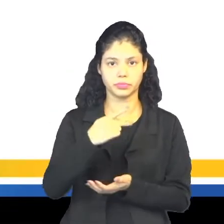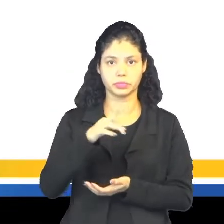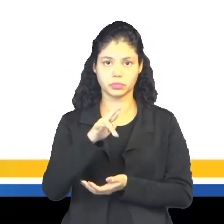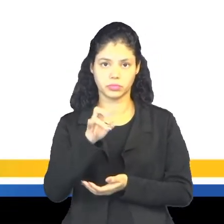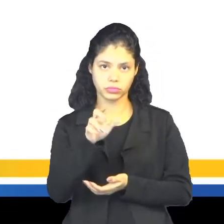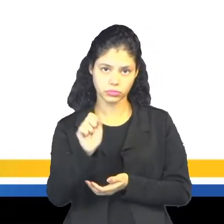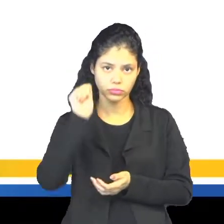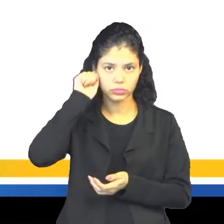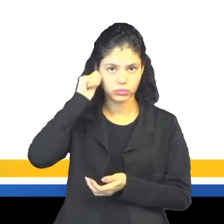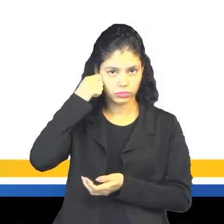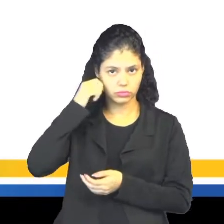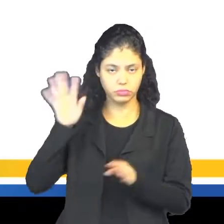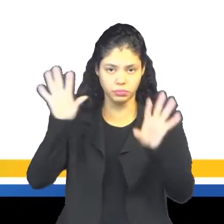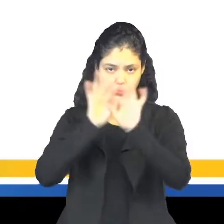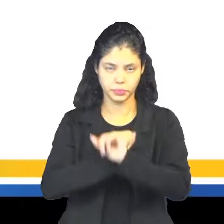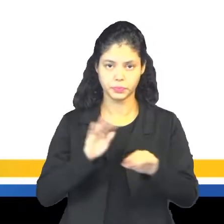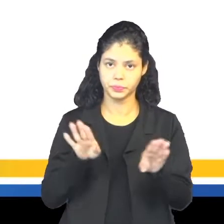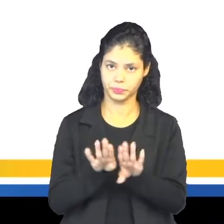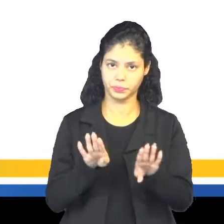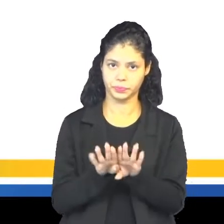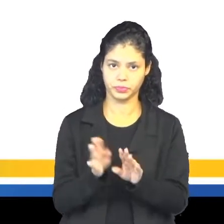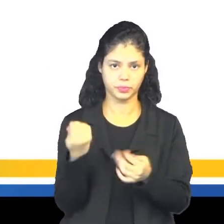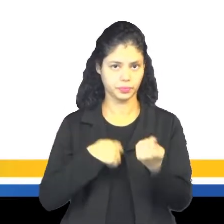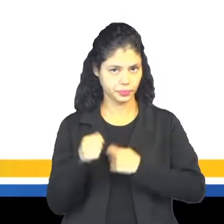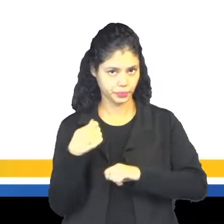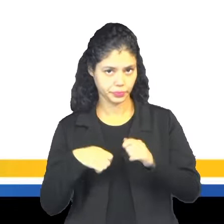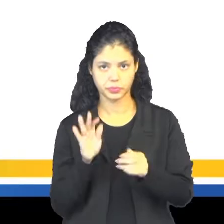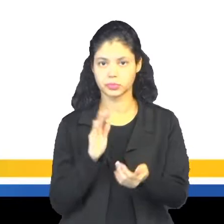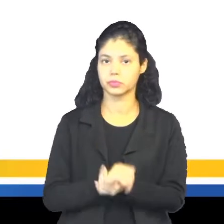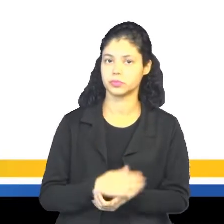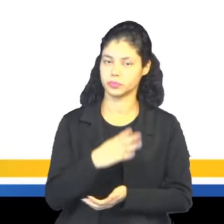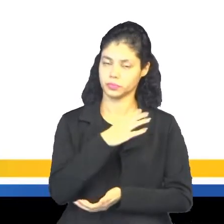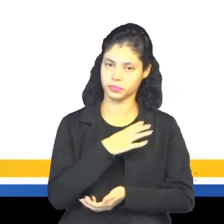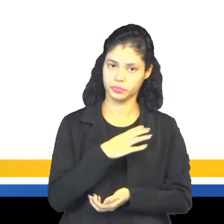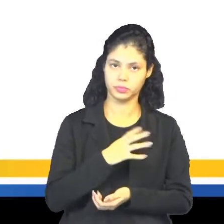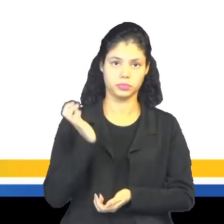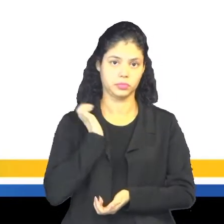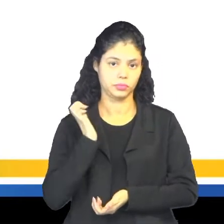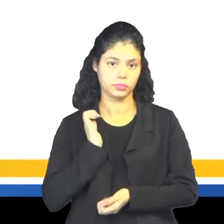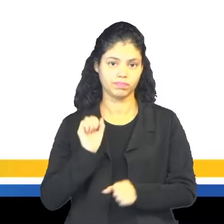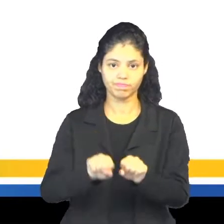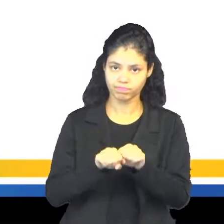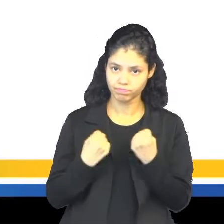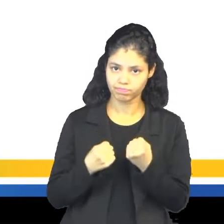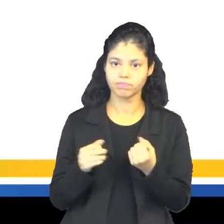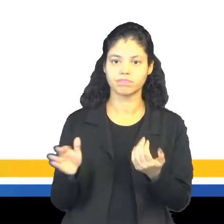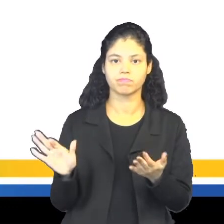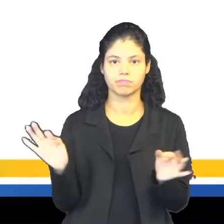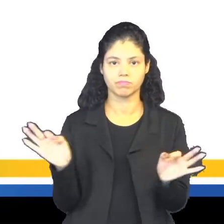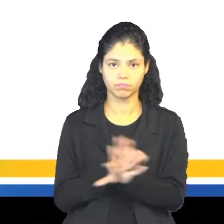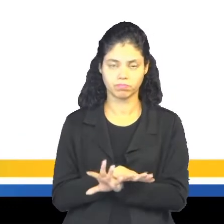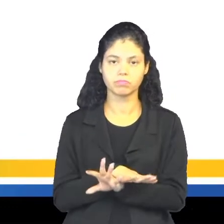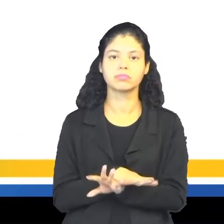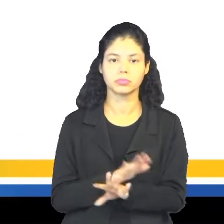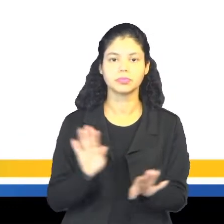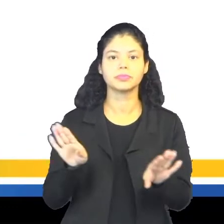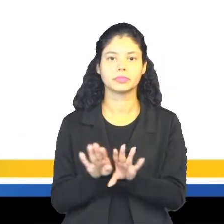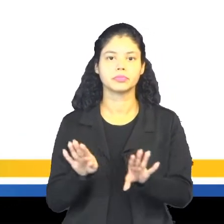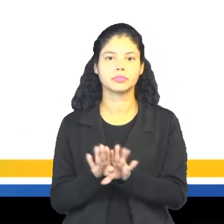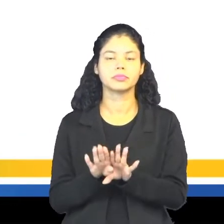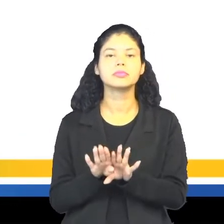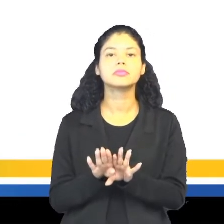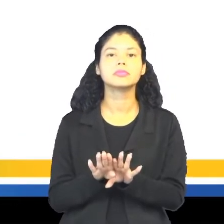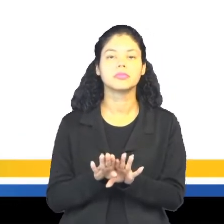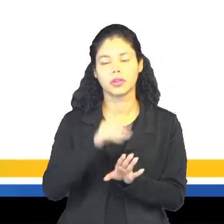que amedrontou a população, abalou a economia. Cidades ricas foram destruídas e abandonadas pelos seus habitantes. Os